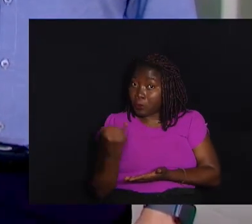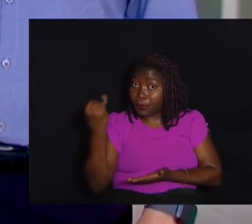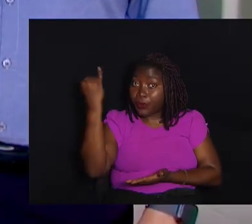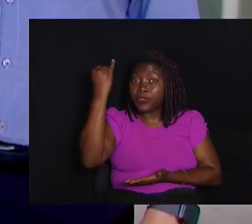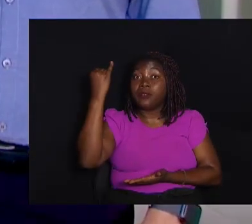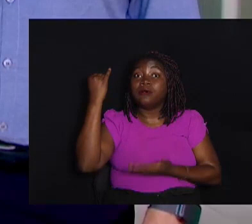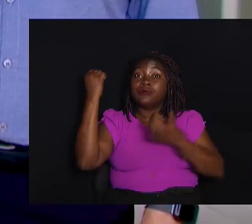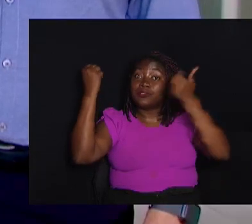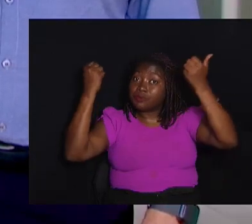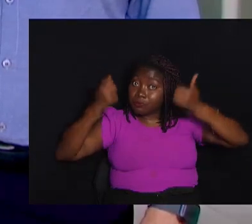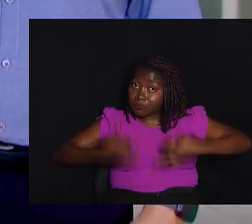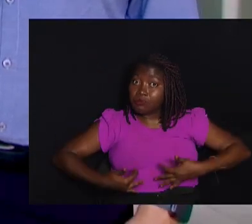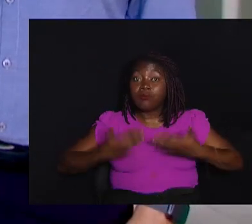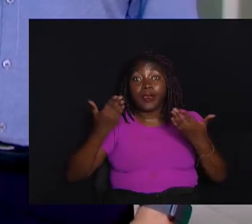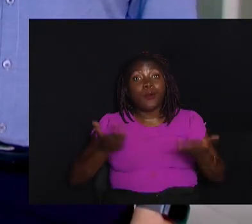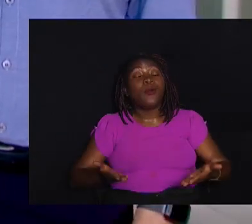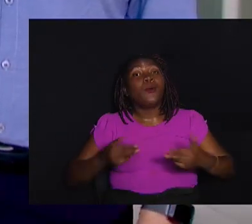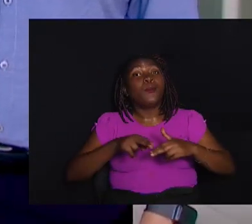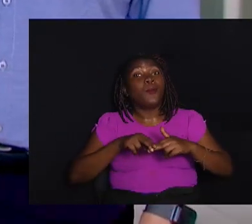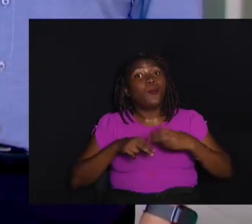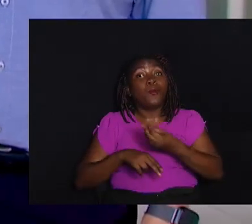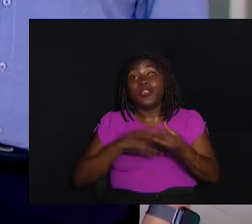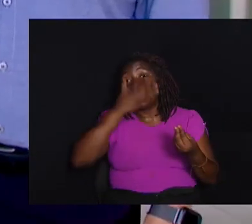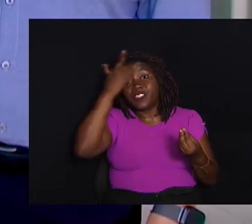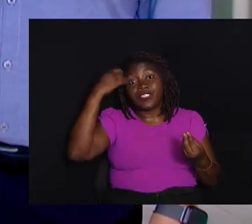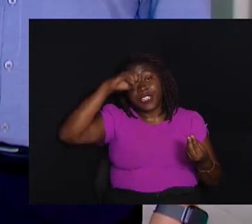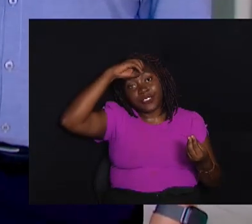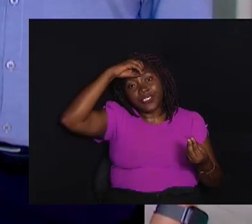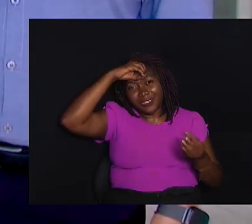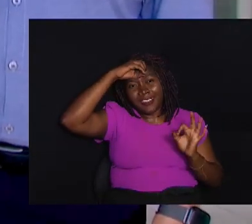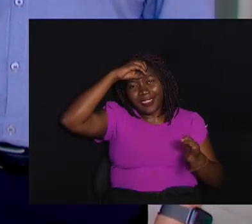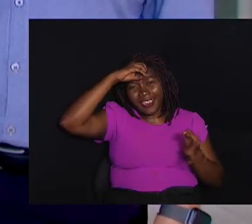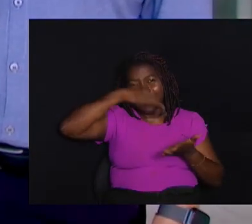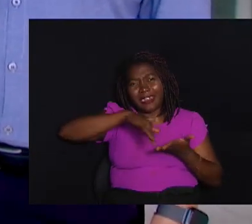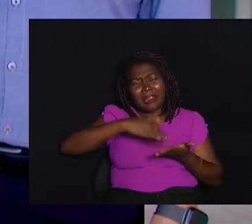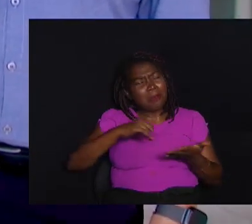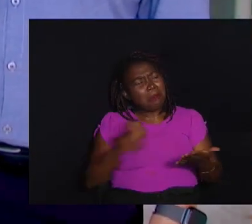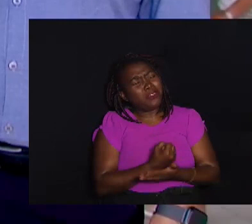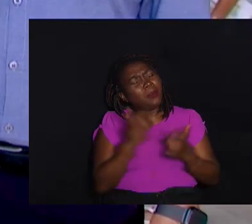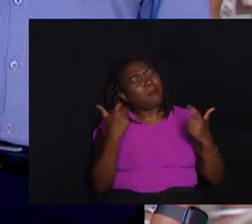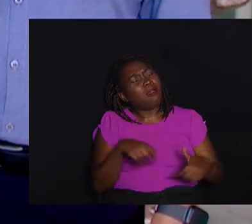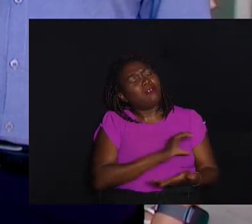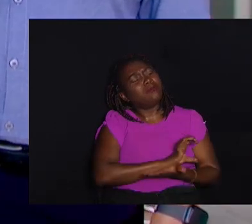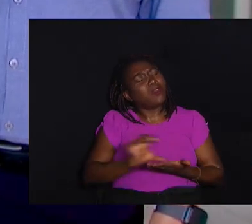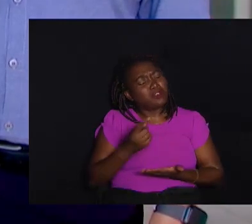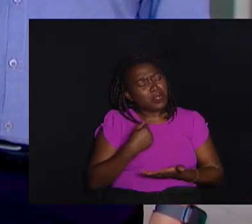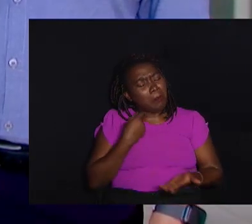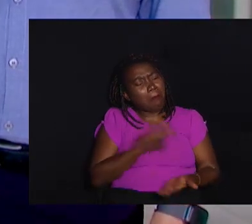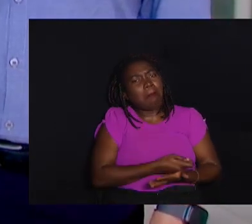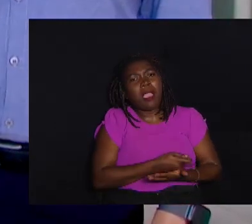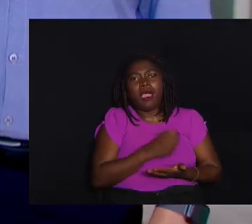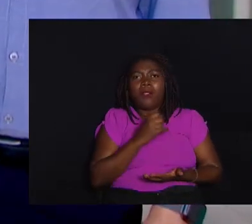senhor falar isso, porque muita gente não sabe, né, secretário? Puxa vida, mas para onde vai o dinheiro que eu pago, tal, de